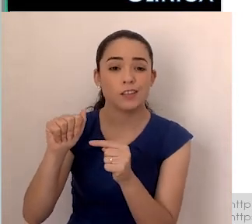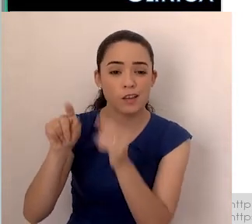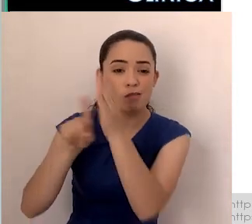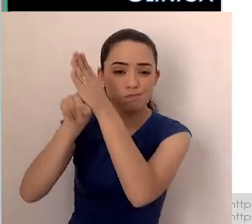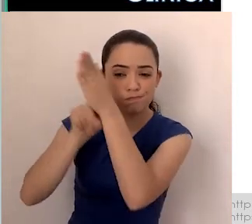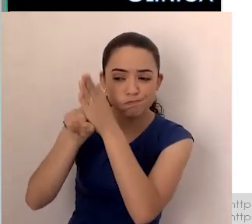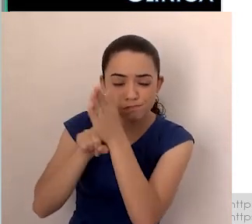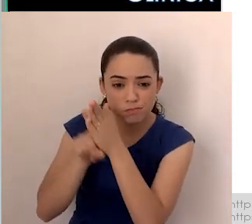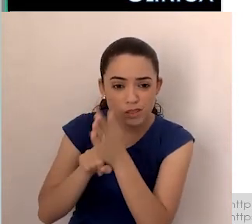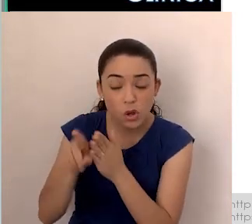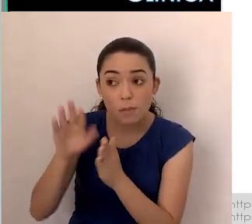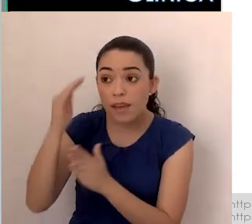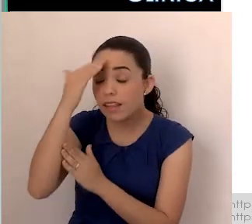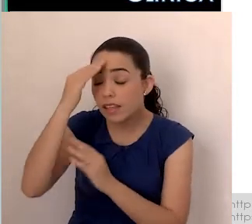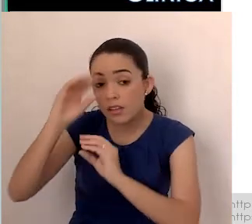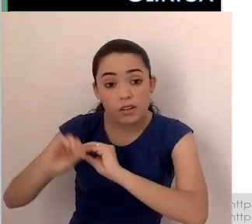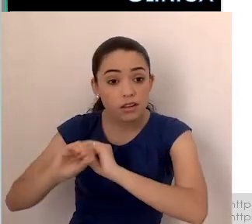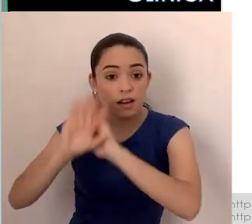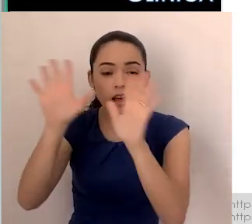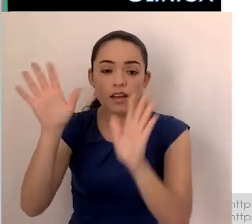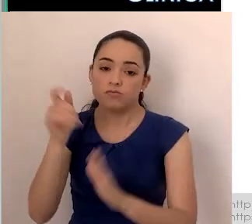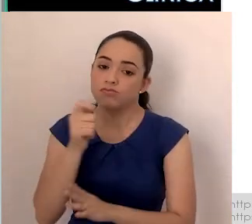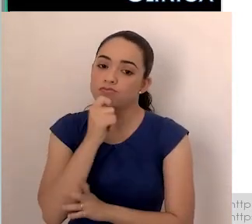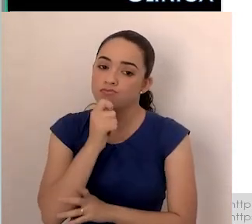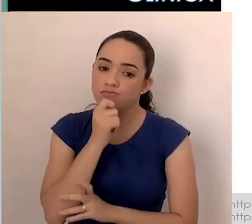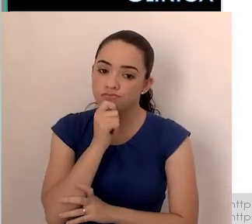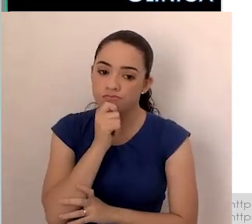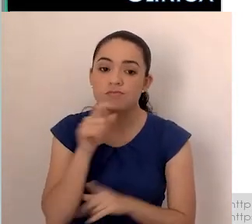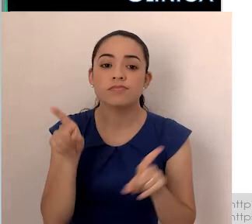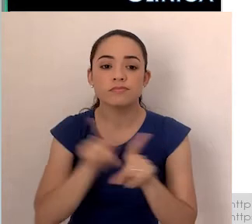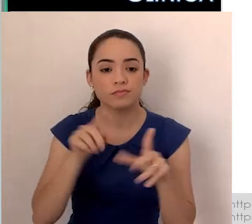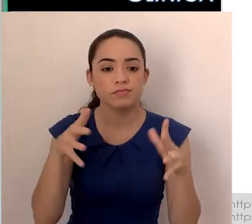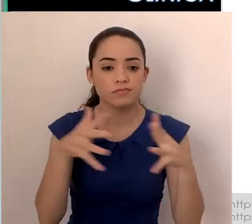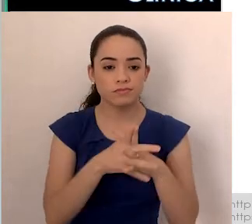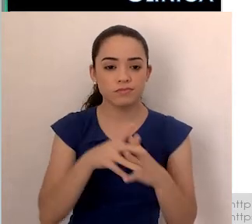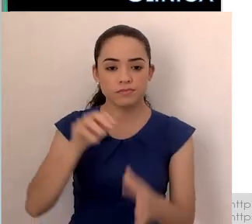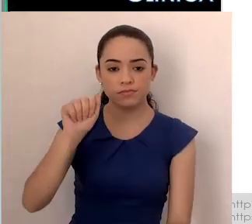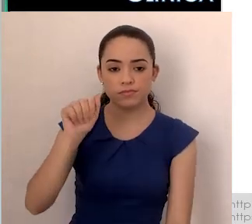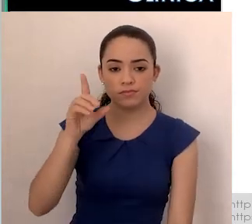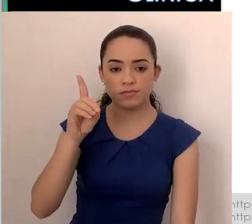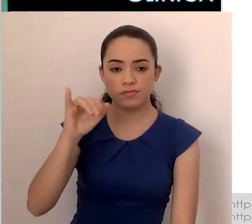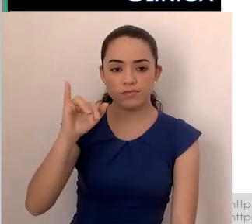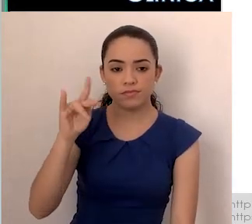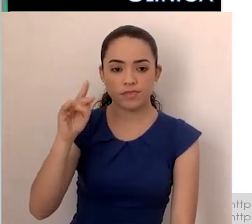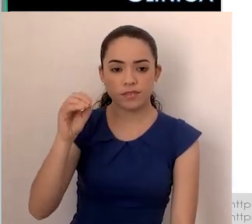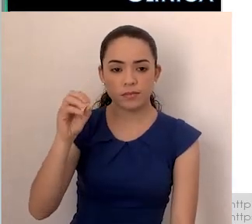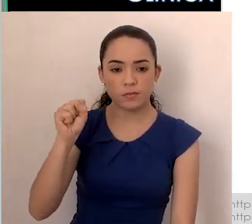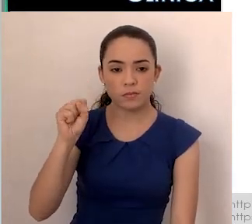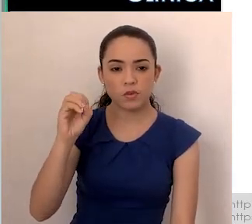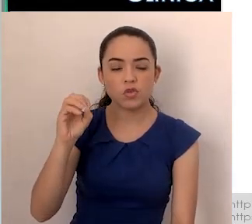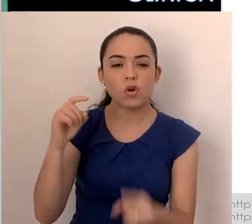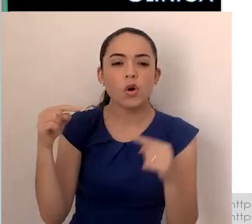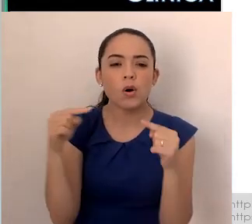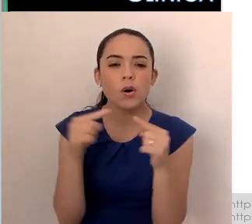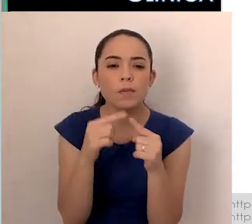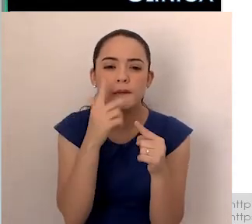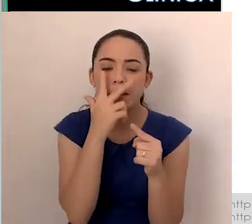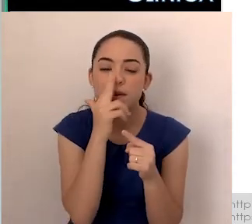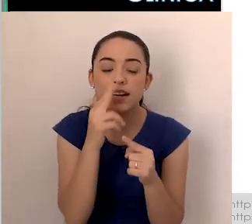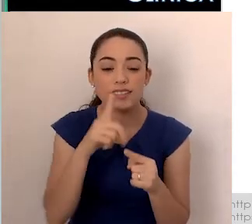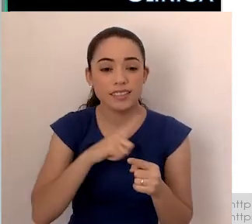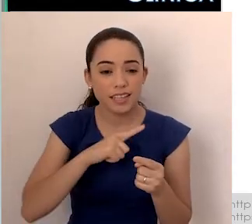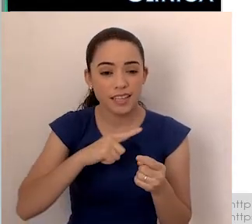atuação da autofagia em adipócitos ainda é objetivo de estudo e não totalmente entendido. O tecido adiposo